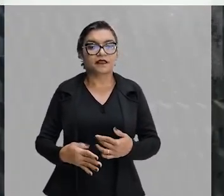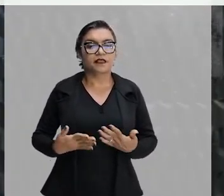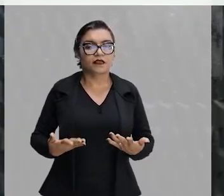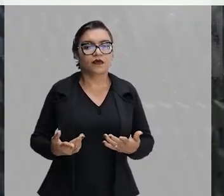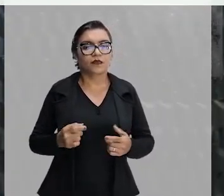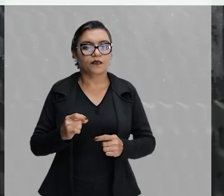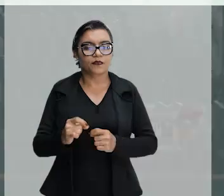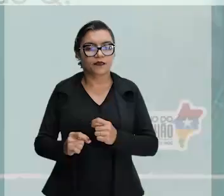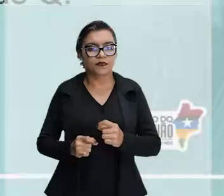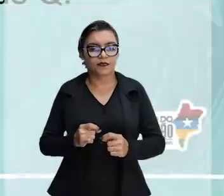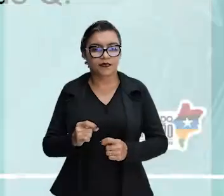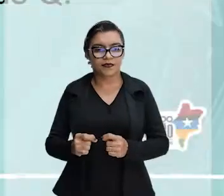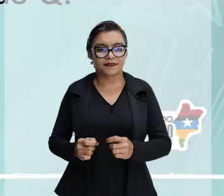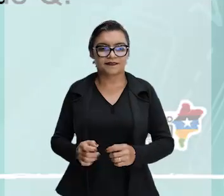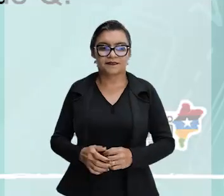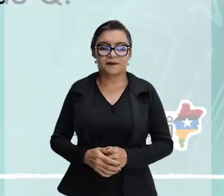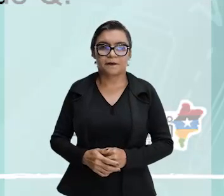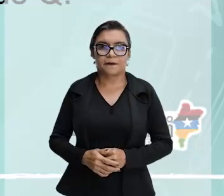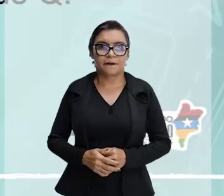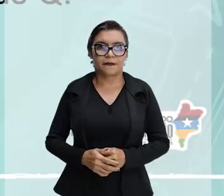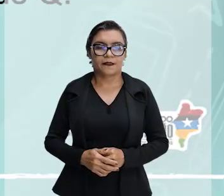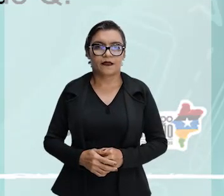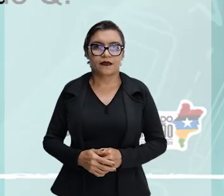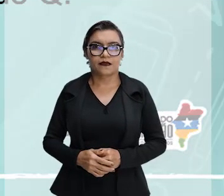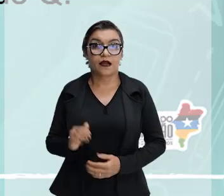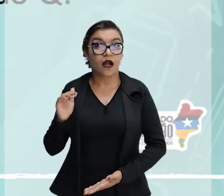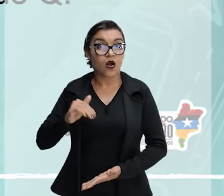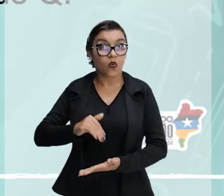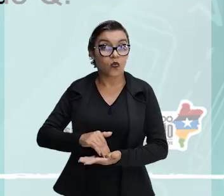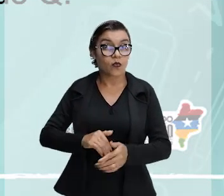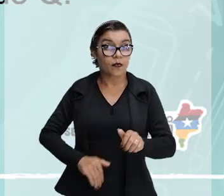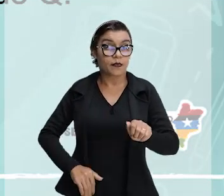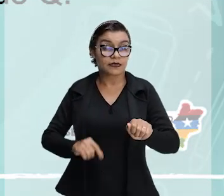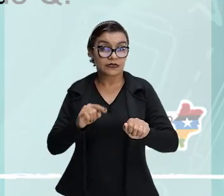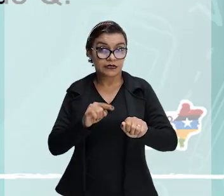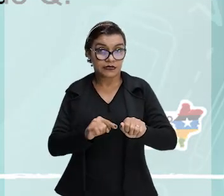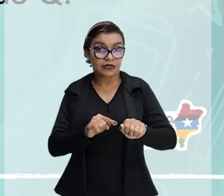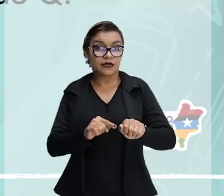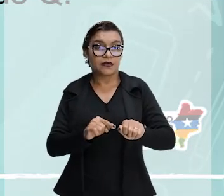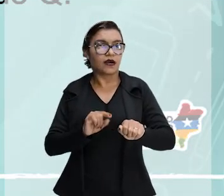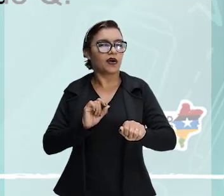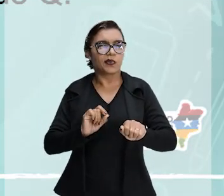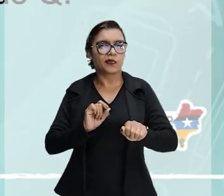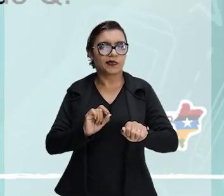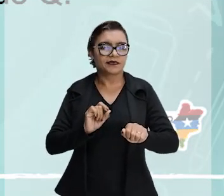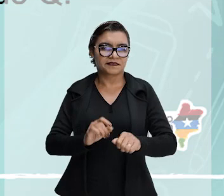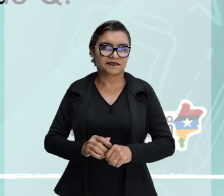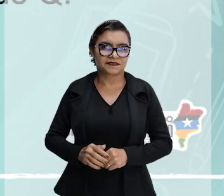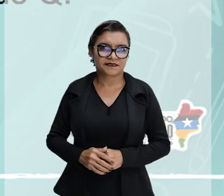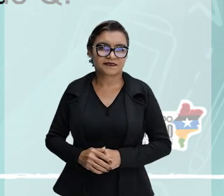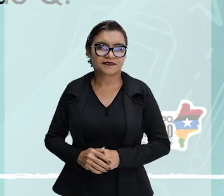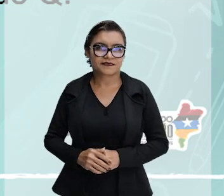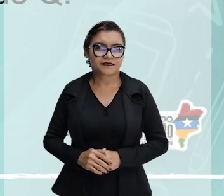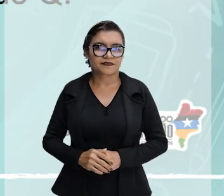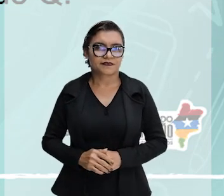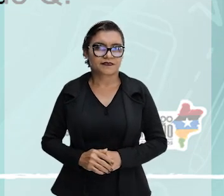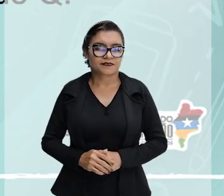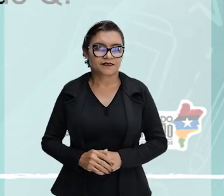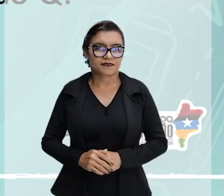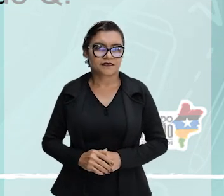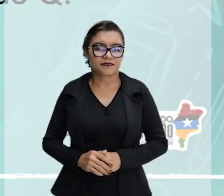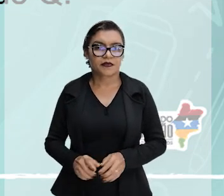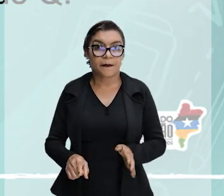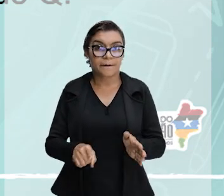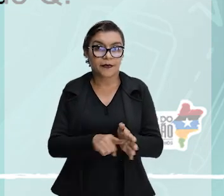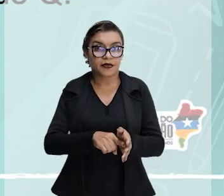Então, a última de A, né, a nova carga de A, tá certo? Vai ser